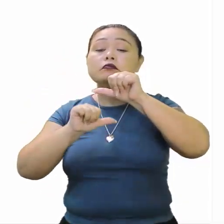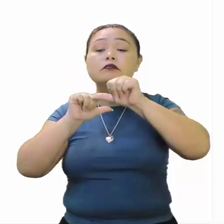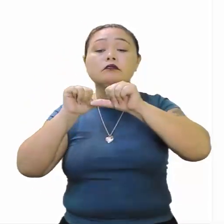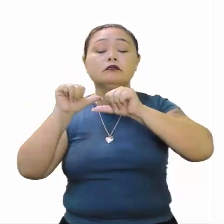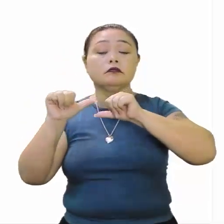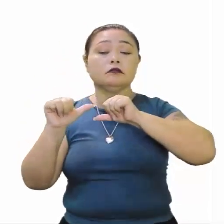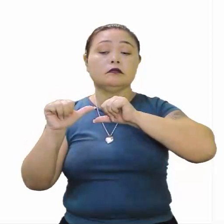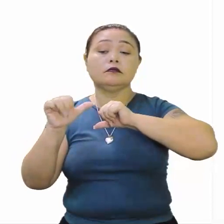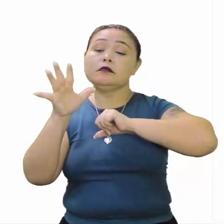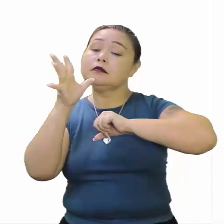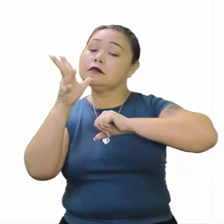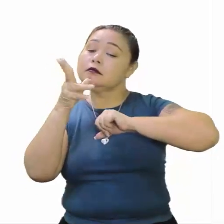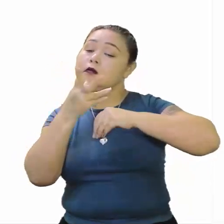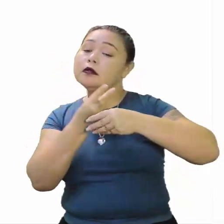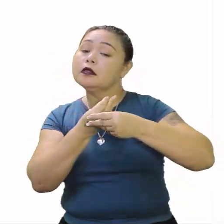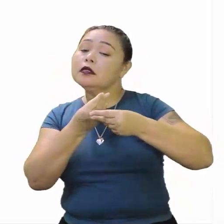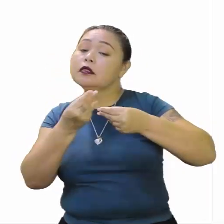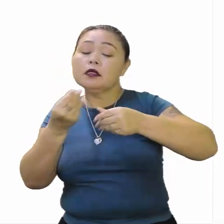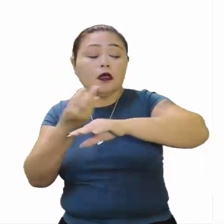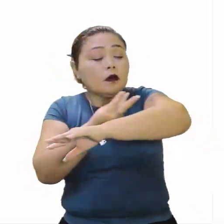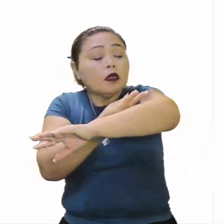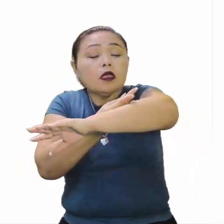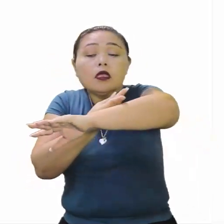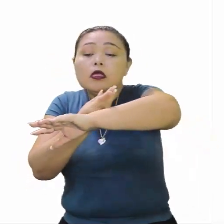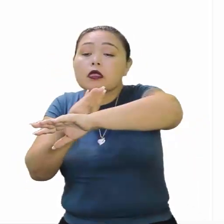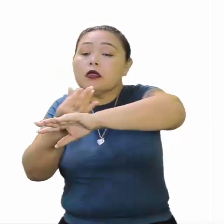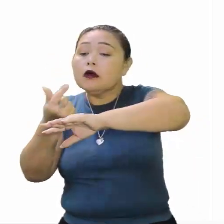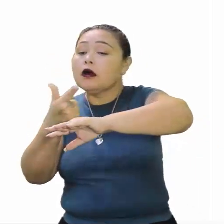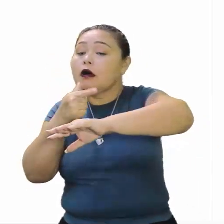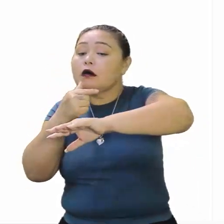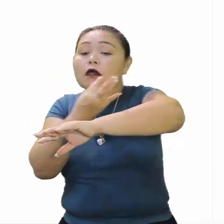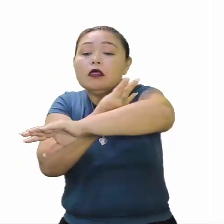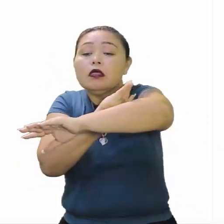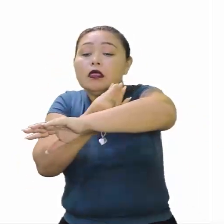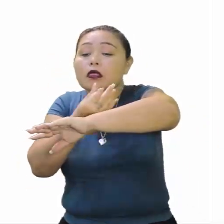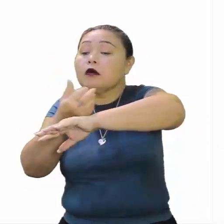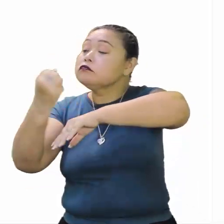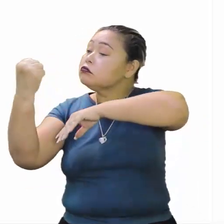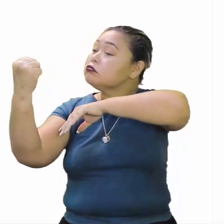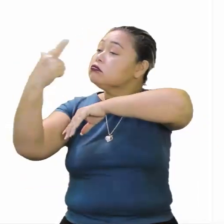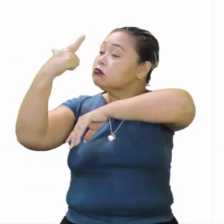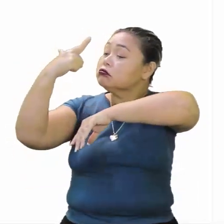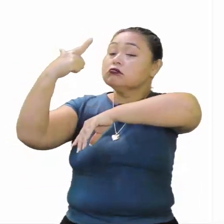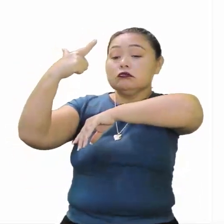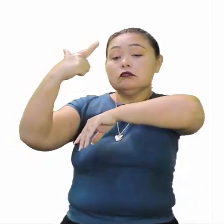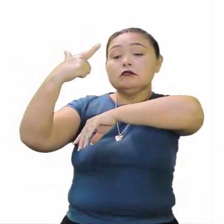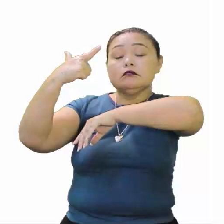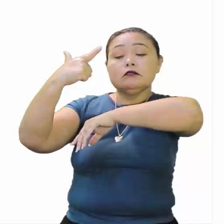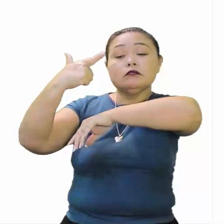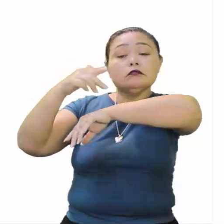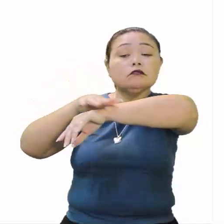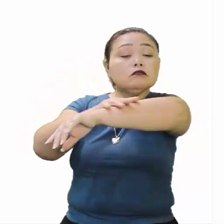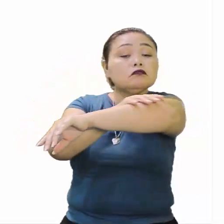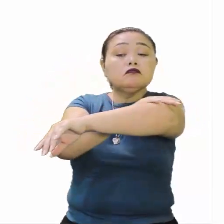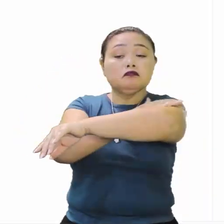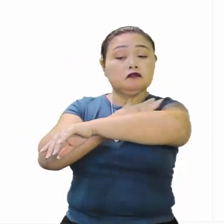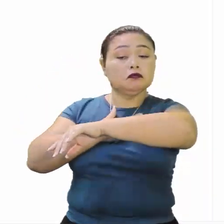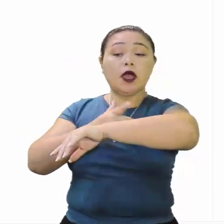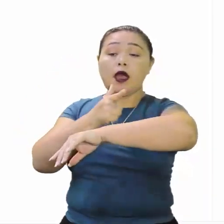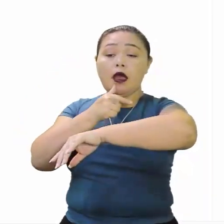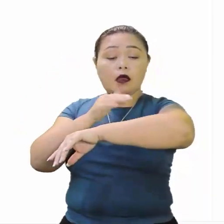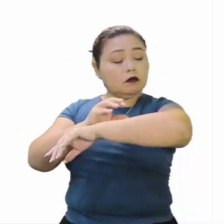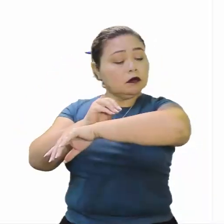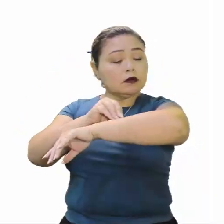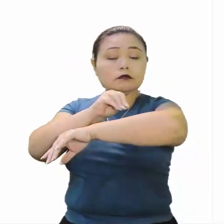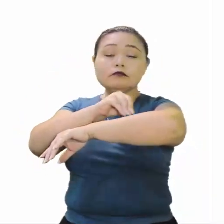vaporização lenta, né? Porém, você está exposto ao sol. A água que estava no seu corpo,